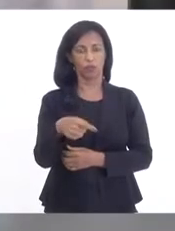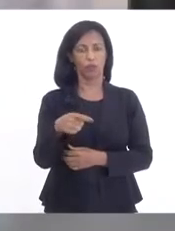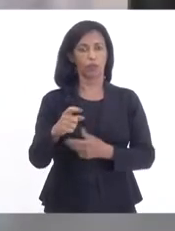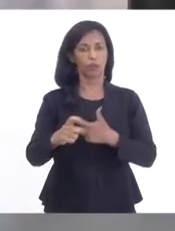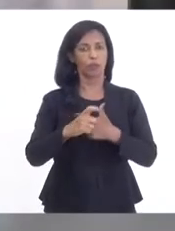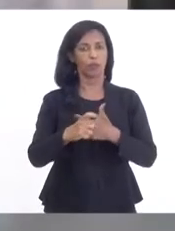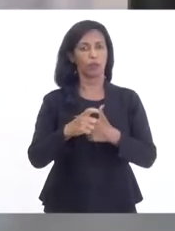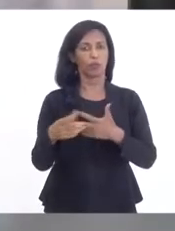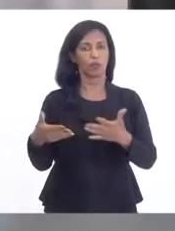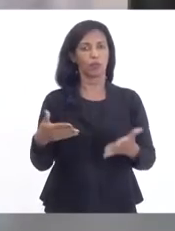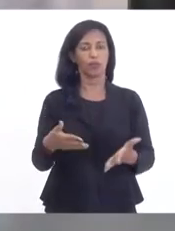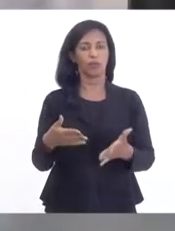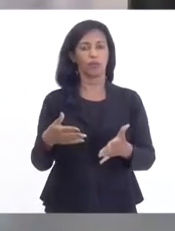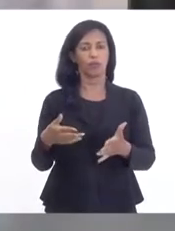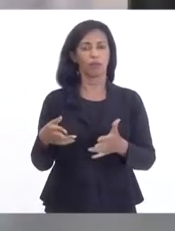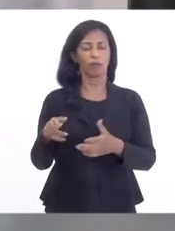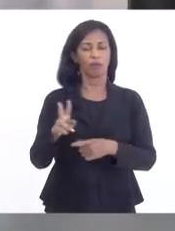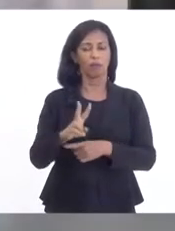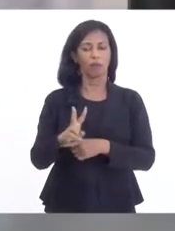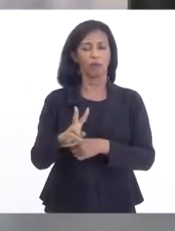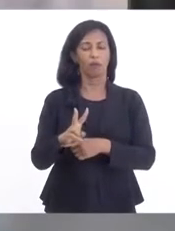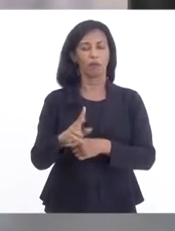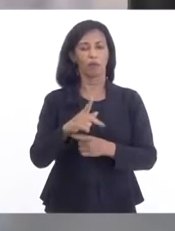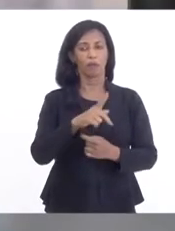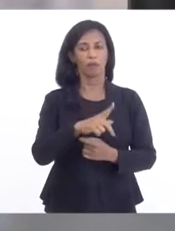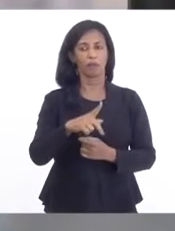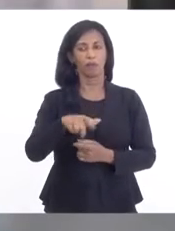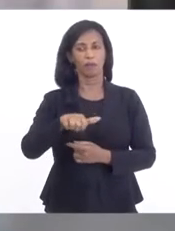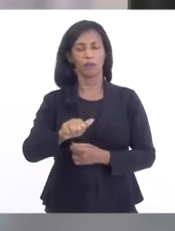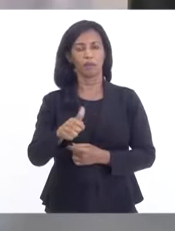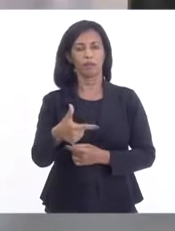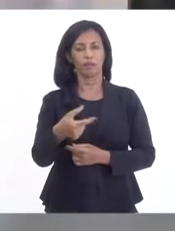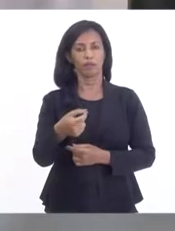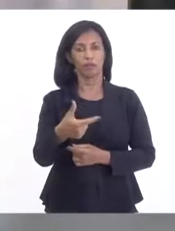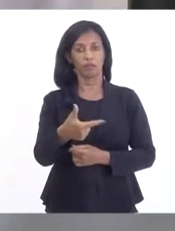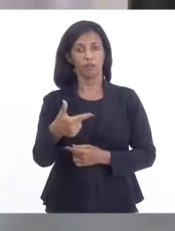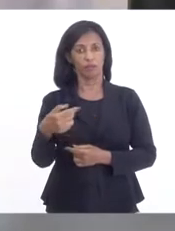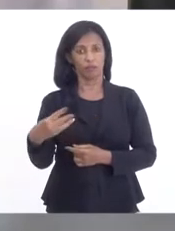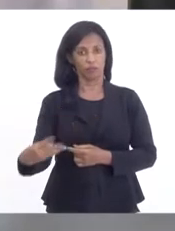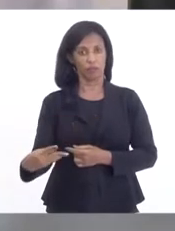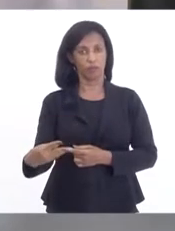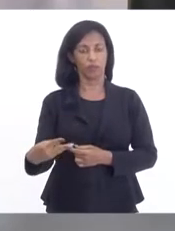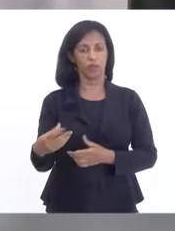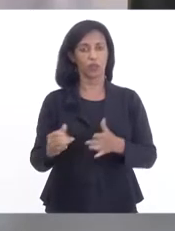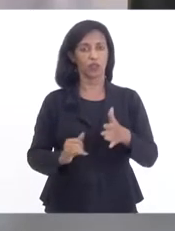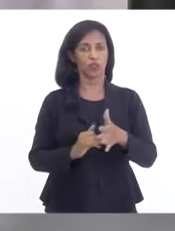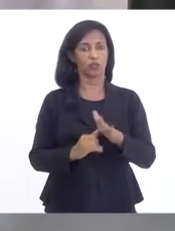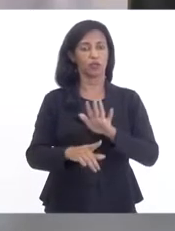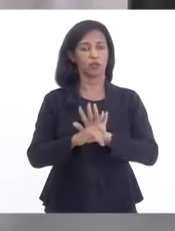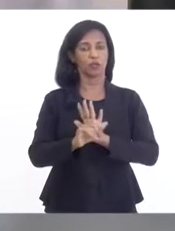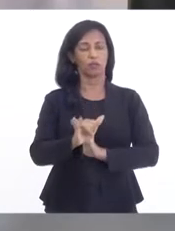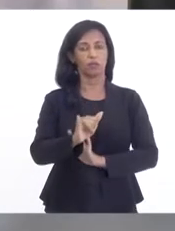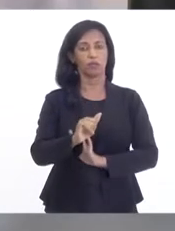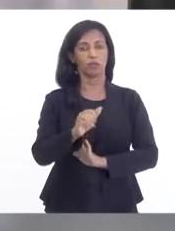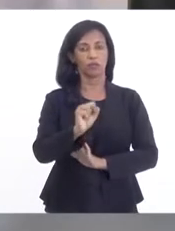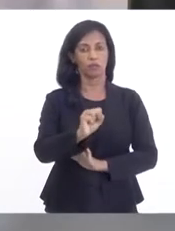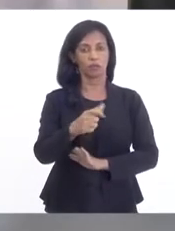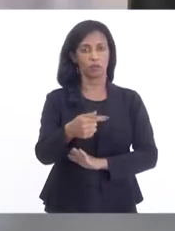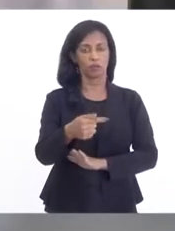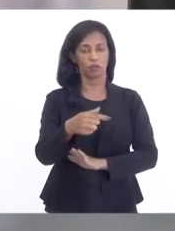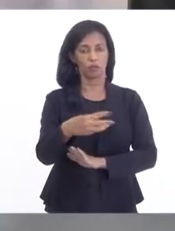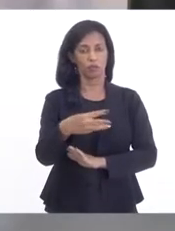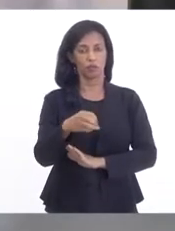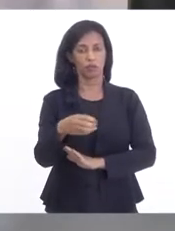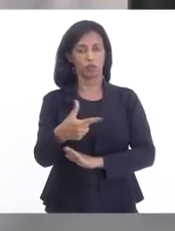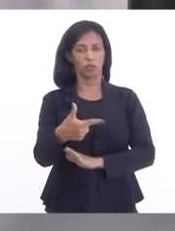Executivo, que dispõe sobre a revisão do Plano Plurianual 2020-2023, instituído pela Lei número 8730,